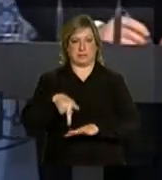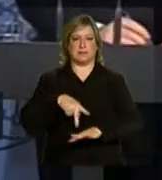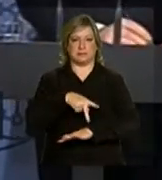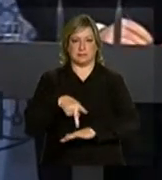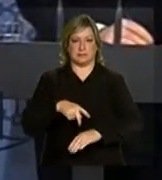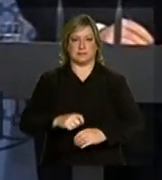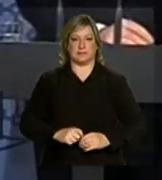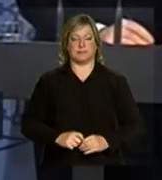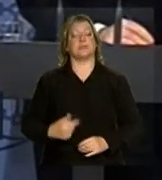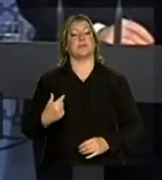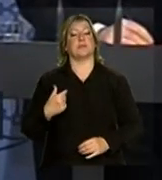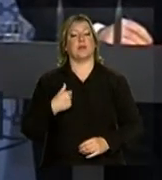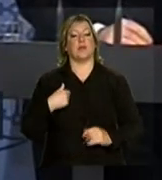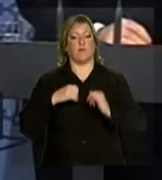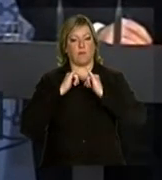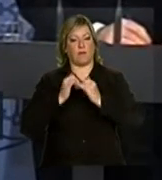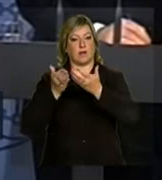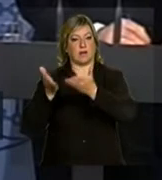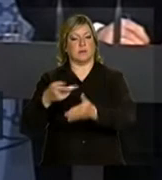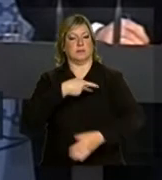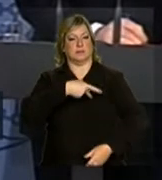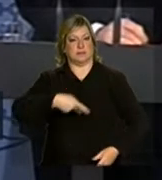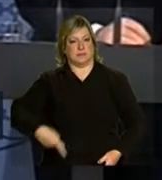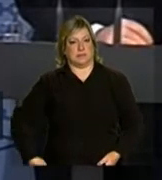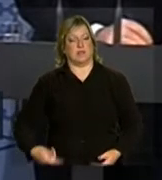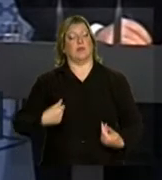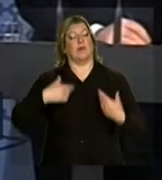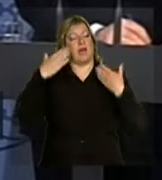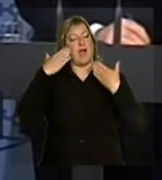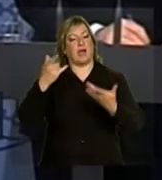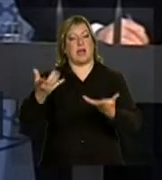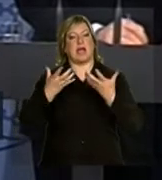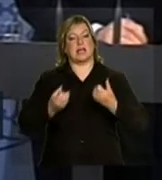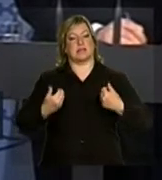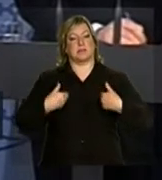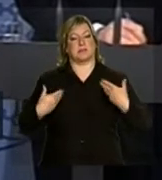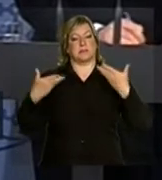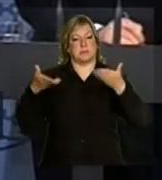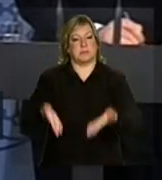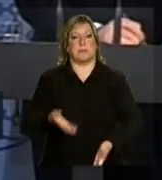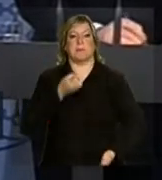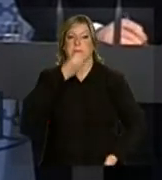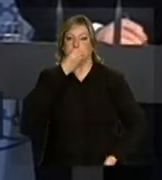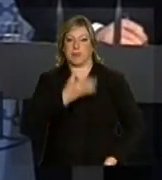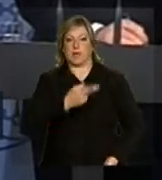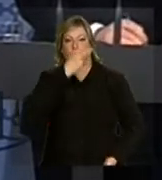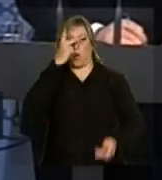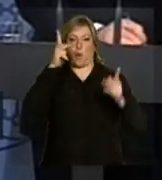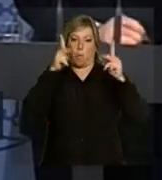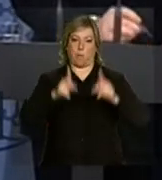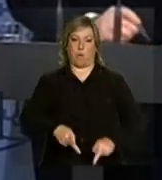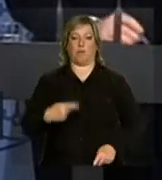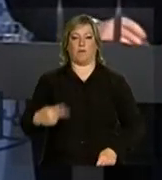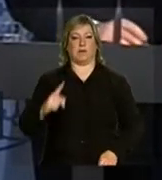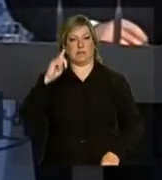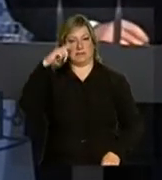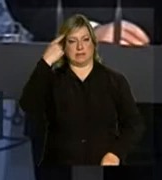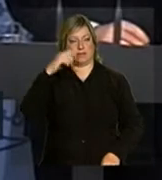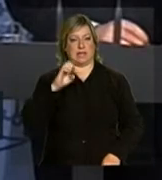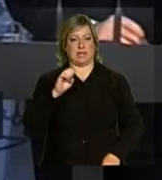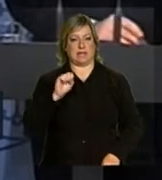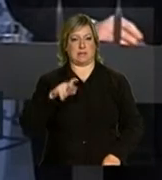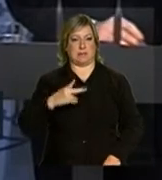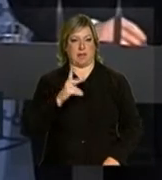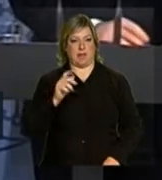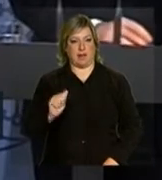Eu reiterei ao presidente meu agradecimento pela acolhida que o governo e o povo espanhol nos dispensaram aqui em Madrid